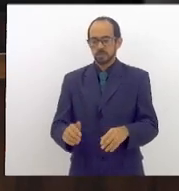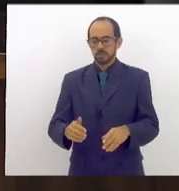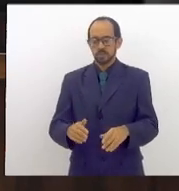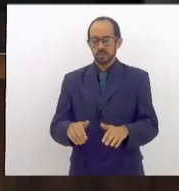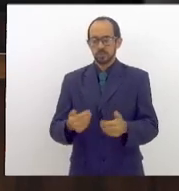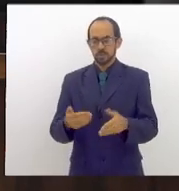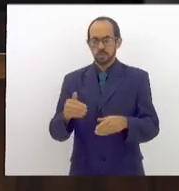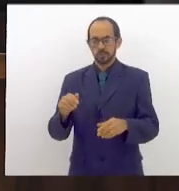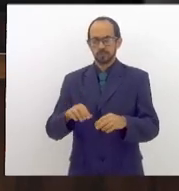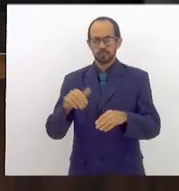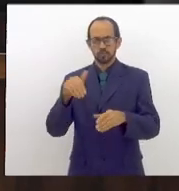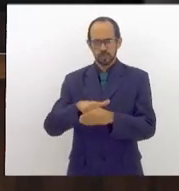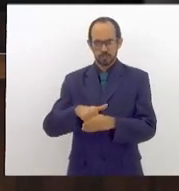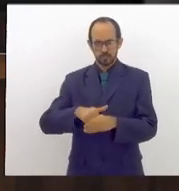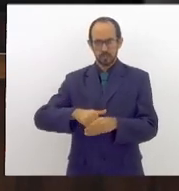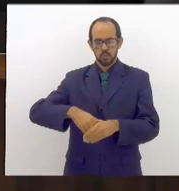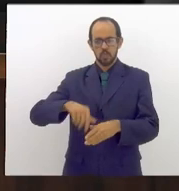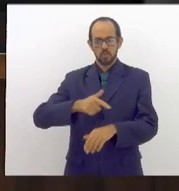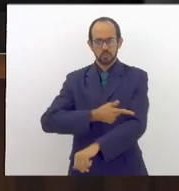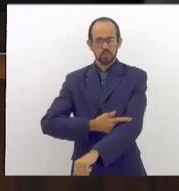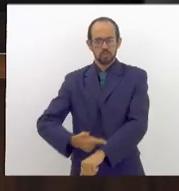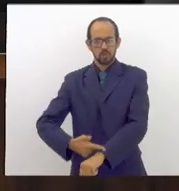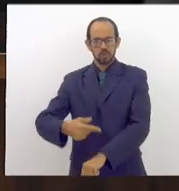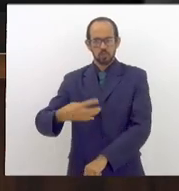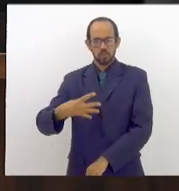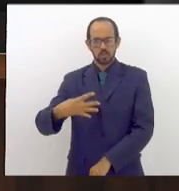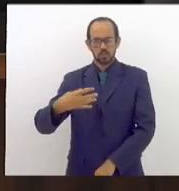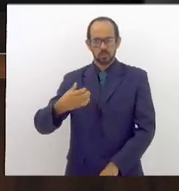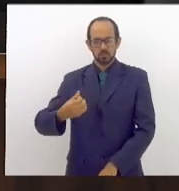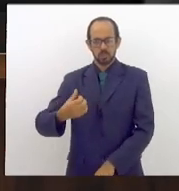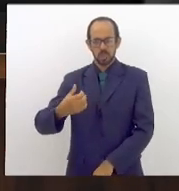da discussão projeto de lei 46822